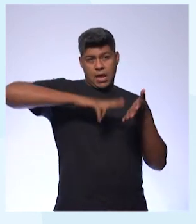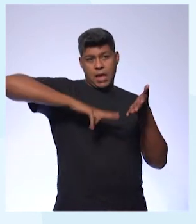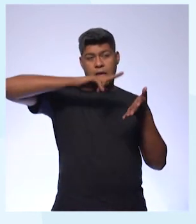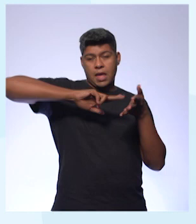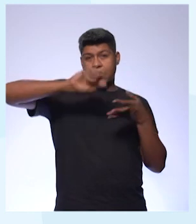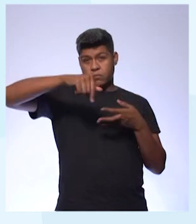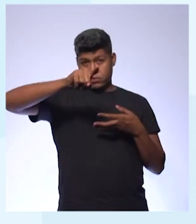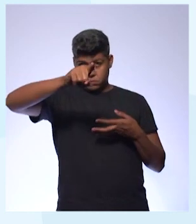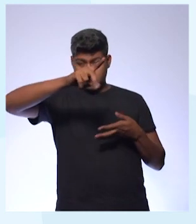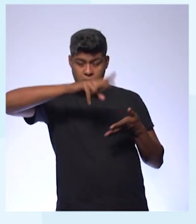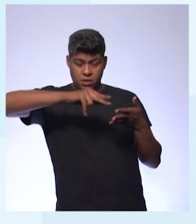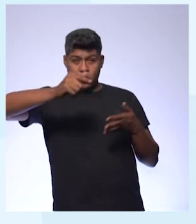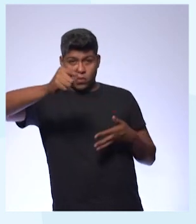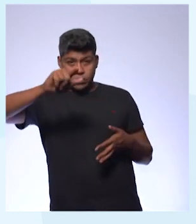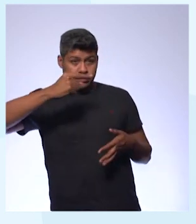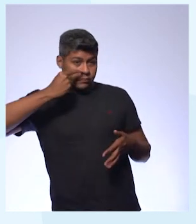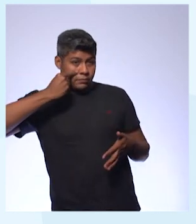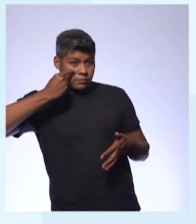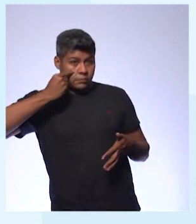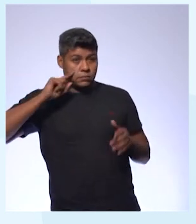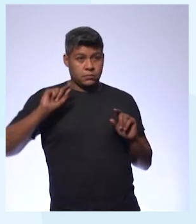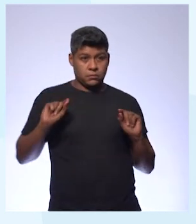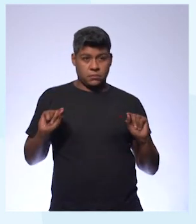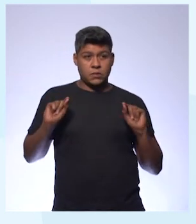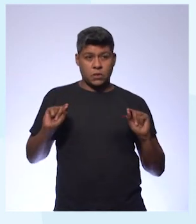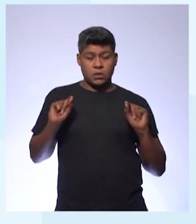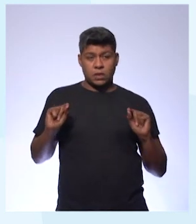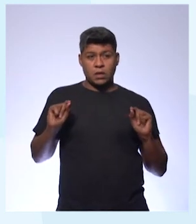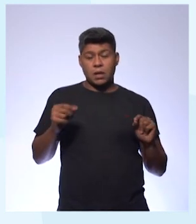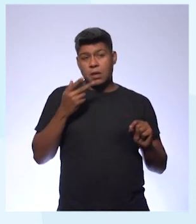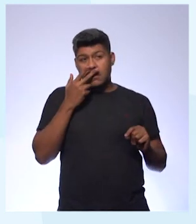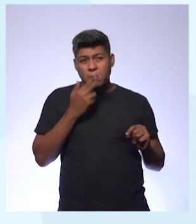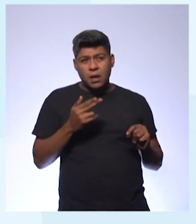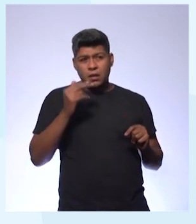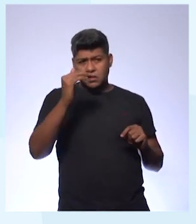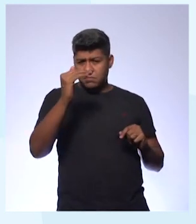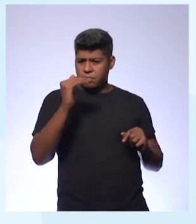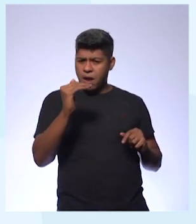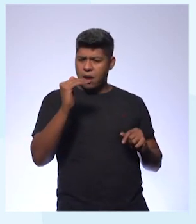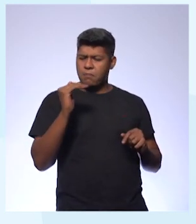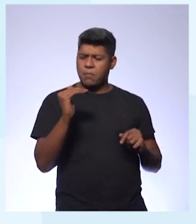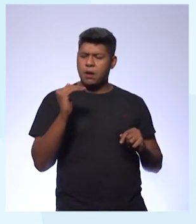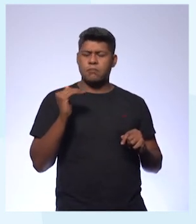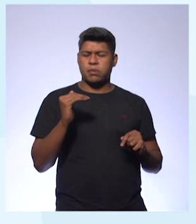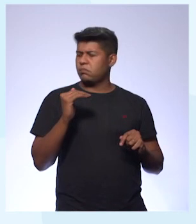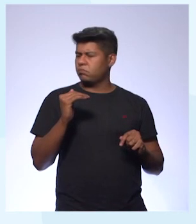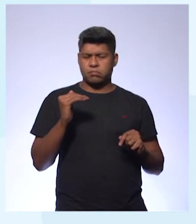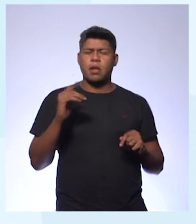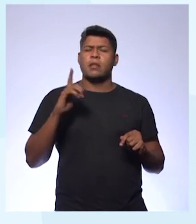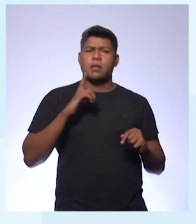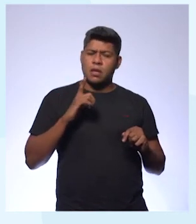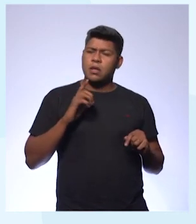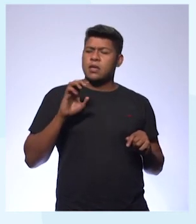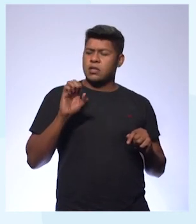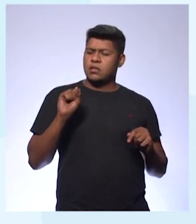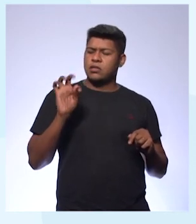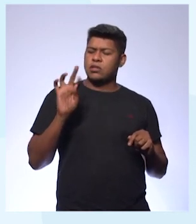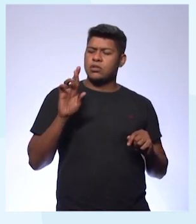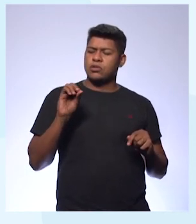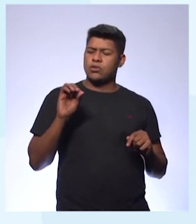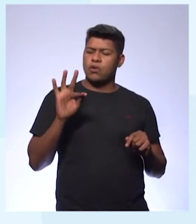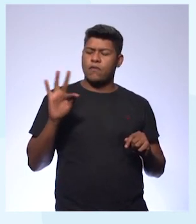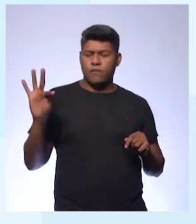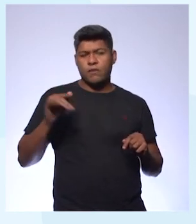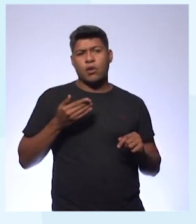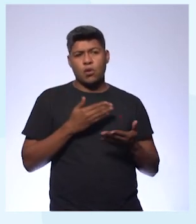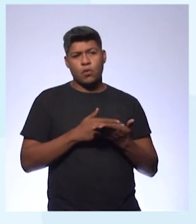lê outra. Tá vendo ali, gente, onde tem, parece que pula uma linha? Então, a gente tem uma estrofe, pula uma linha,